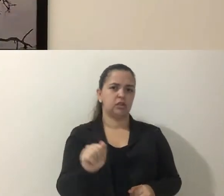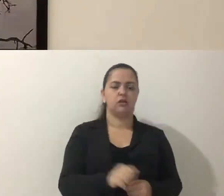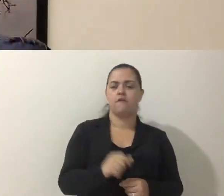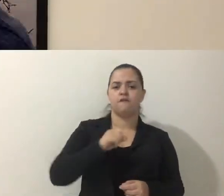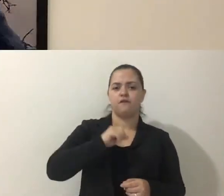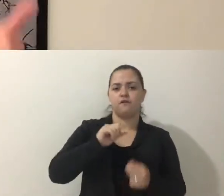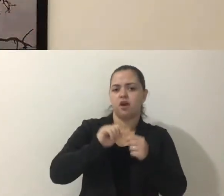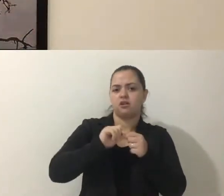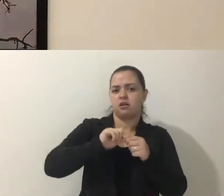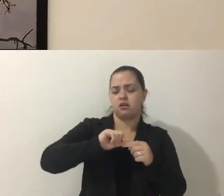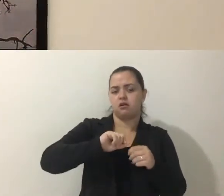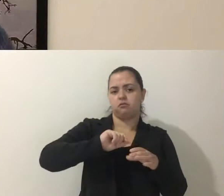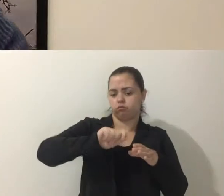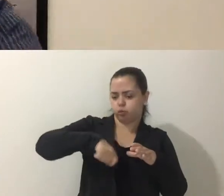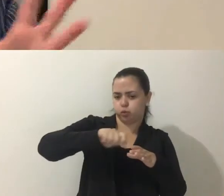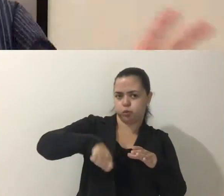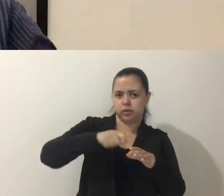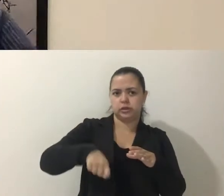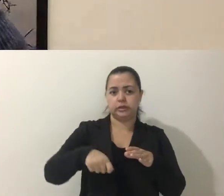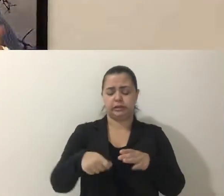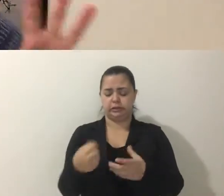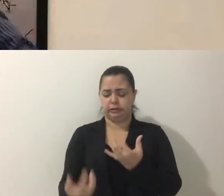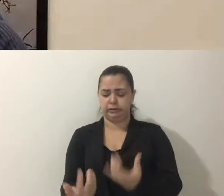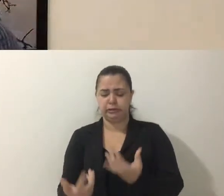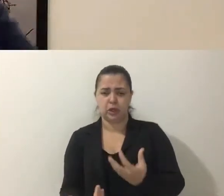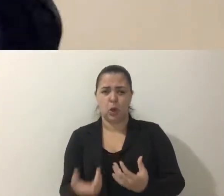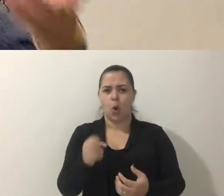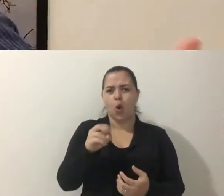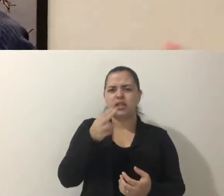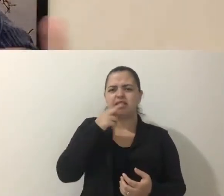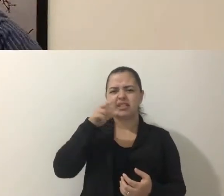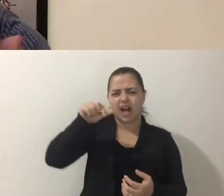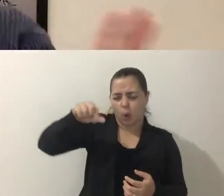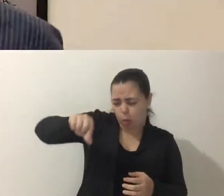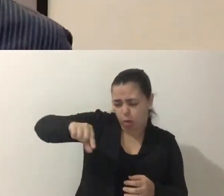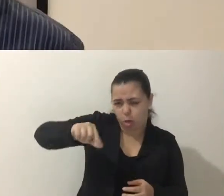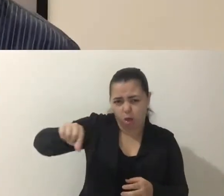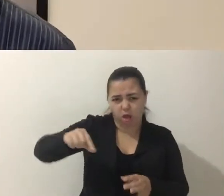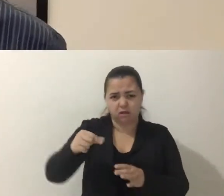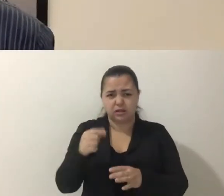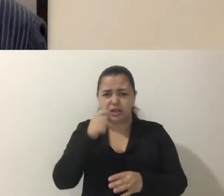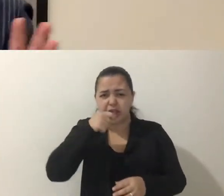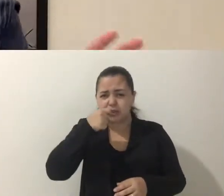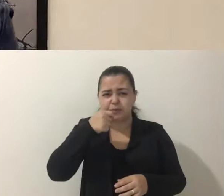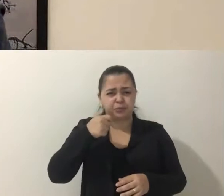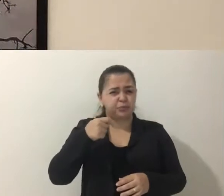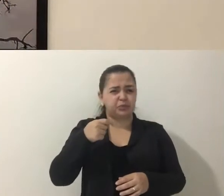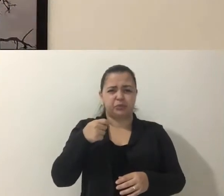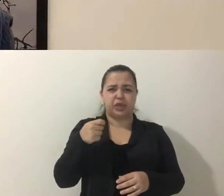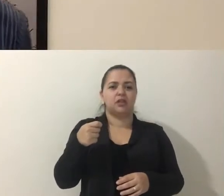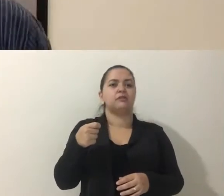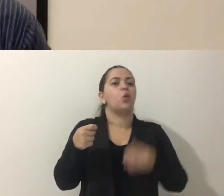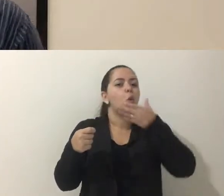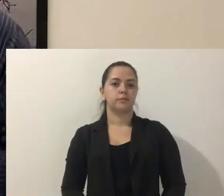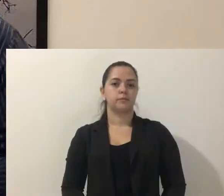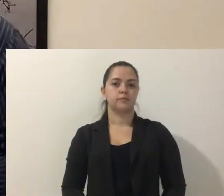o almoço, ao fazer a comida, ela queimasse ou estragasse, botasse sal demais ou enfim qualquer coisa, era motivo